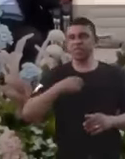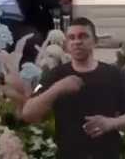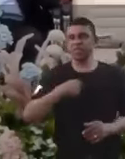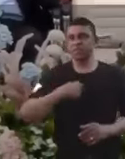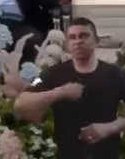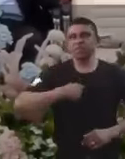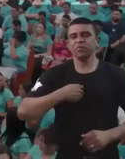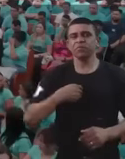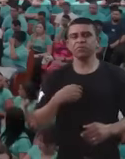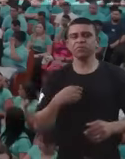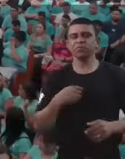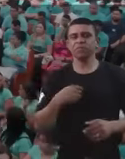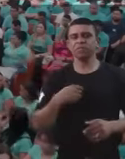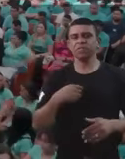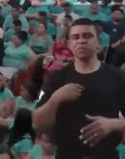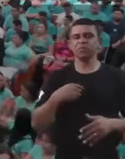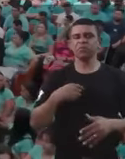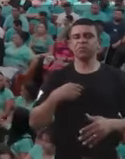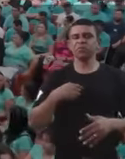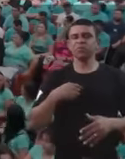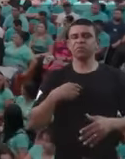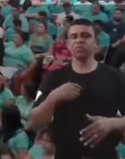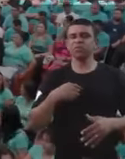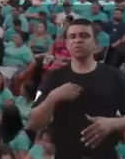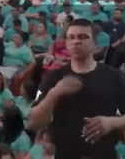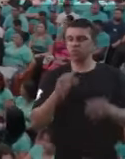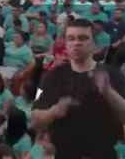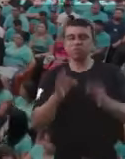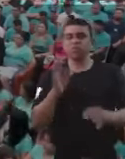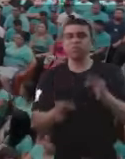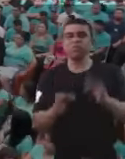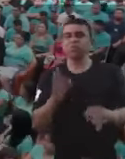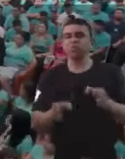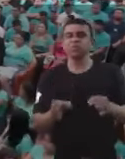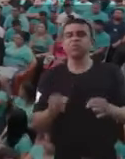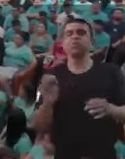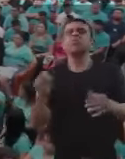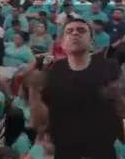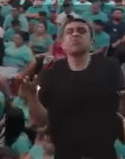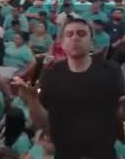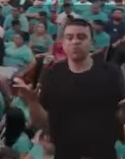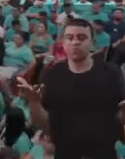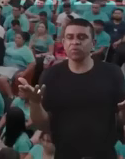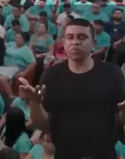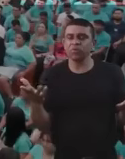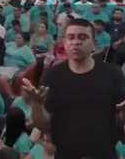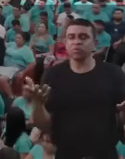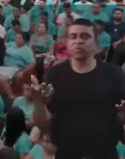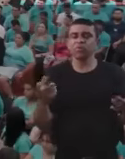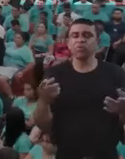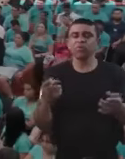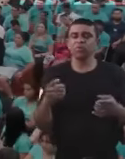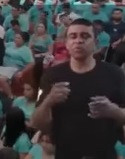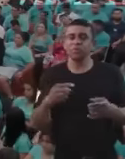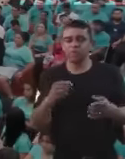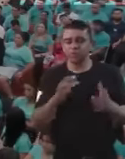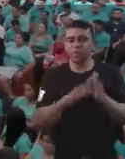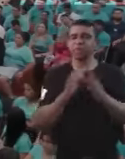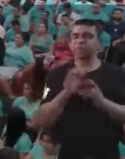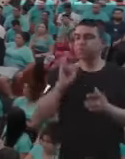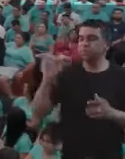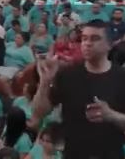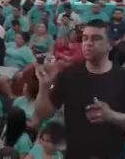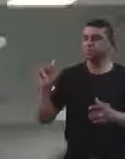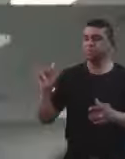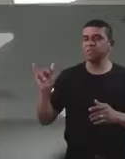versículo 14. Quem me pôs por juiz e repartidor entre você e o seu irmão? Esse camarada,